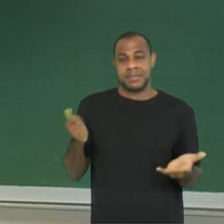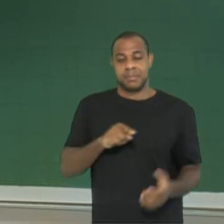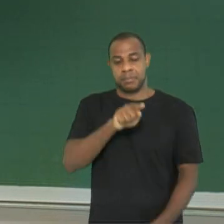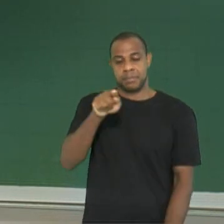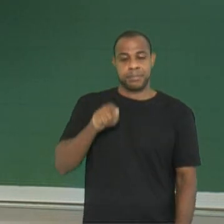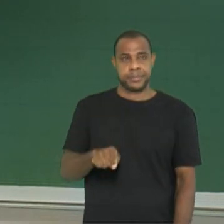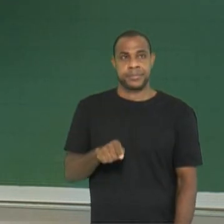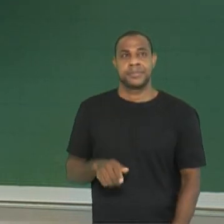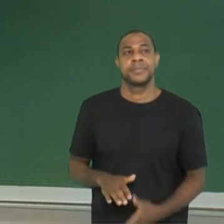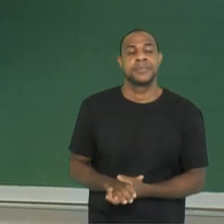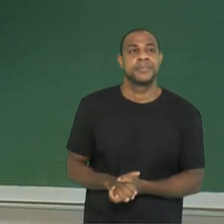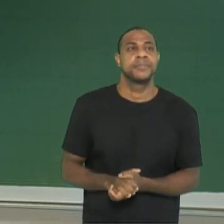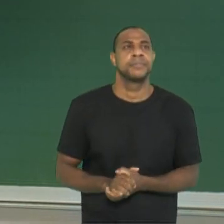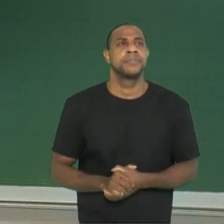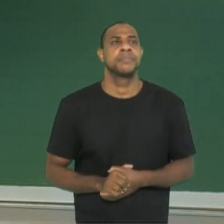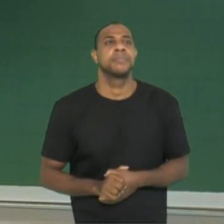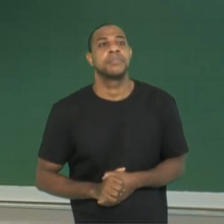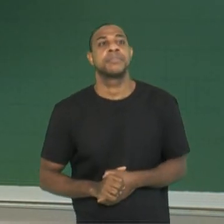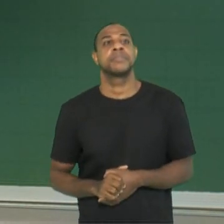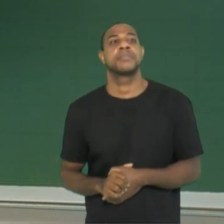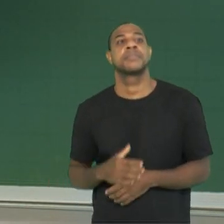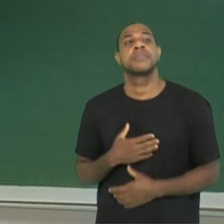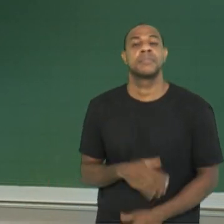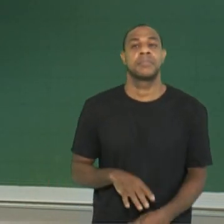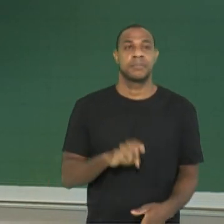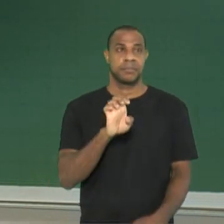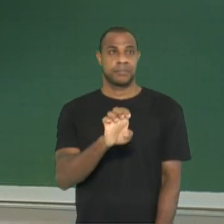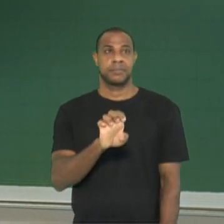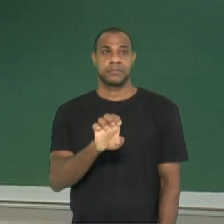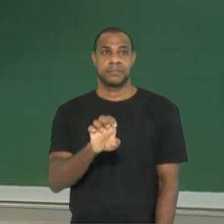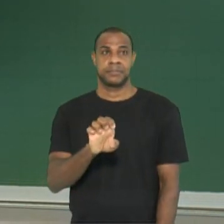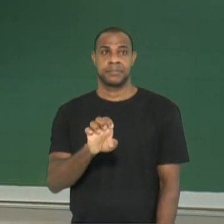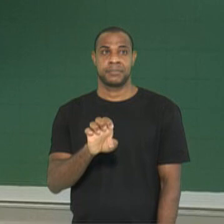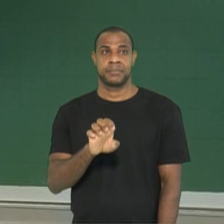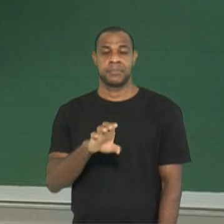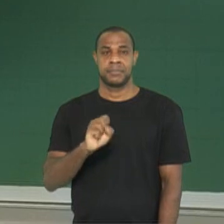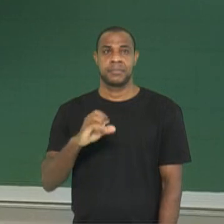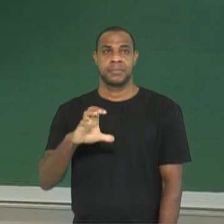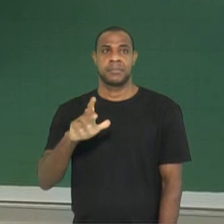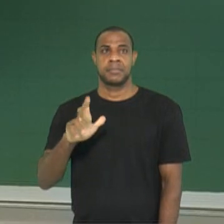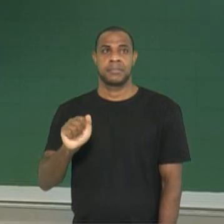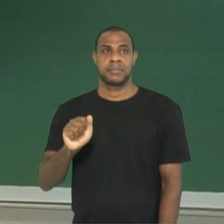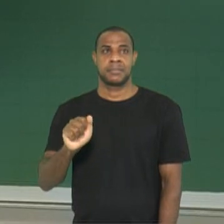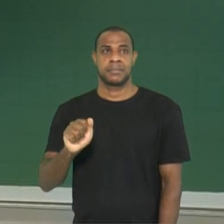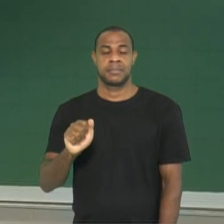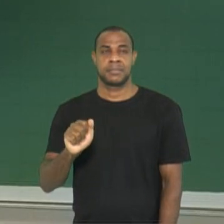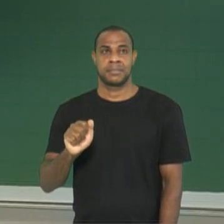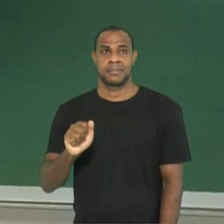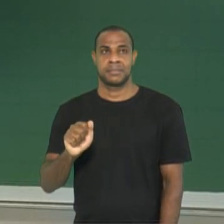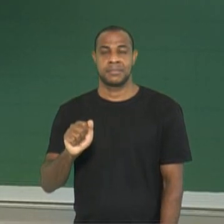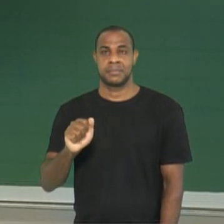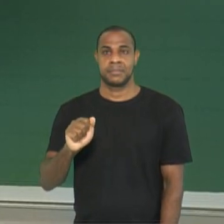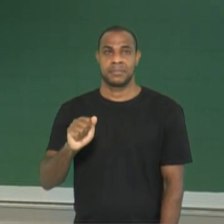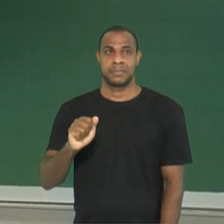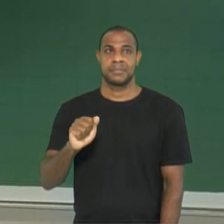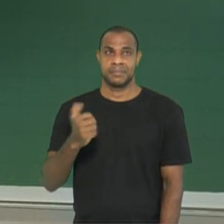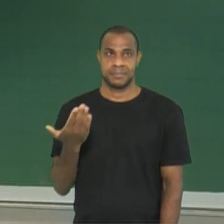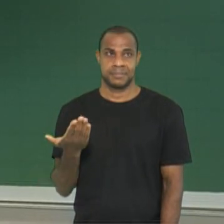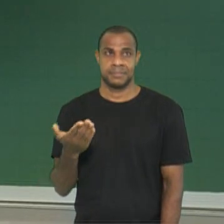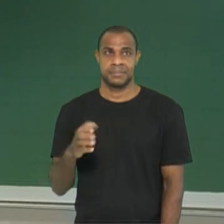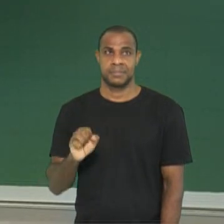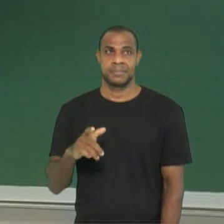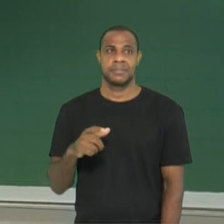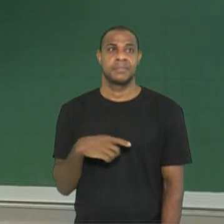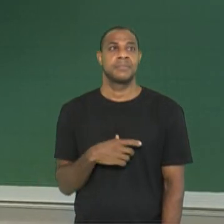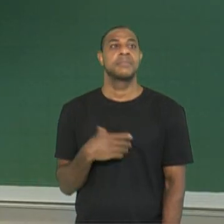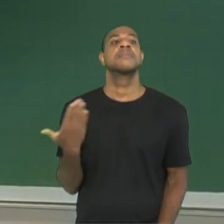real. E aí nós temos a letra E, que é a escala do mapa sem o número 1. Então, qual é a escala do mapa